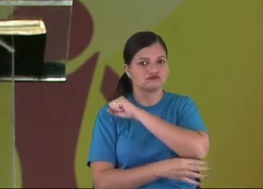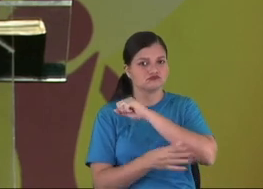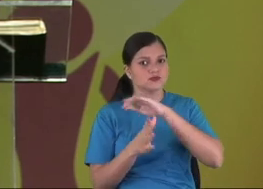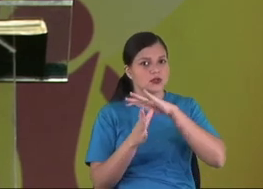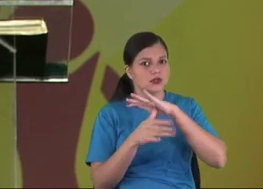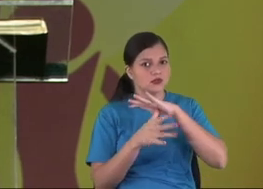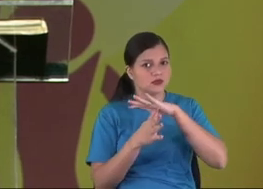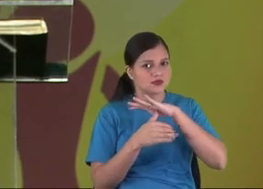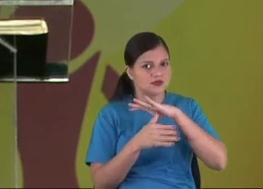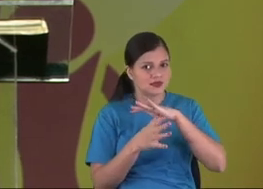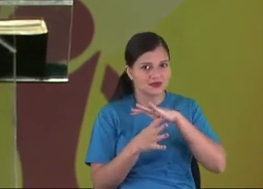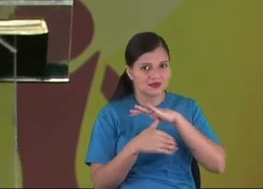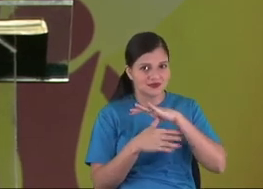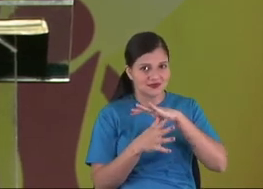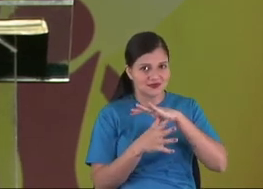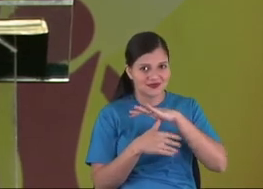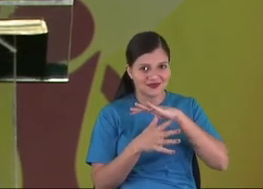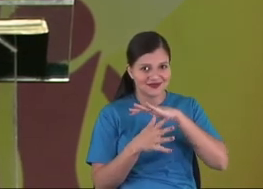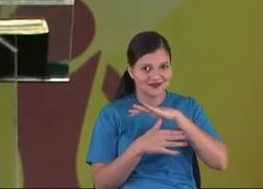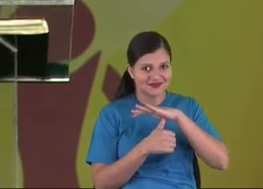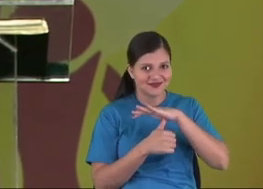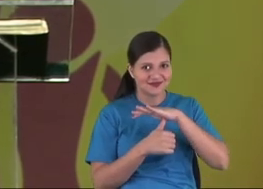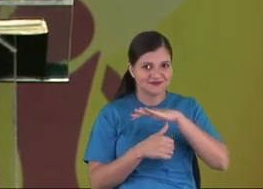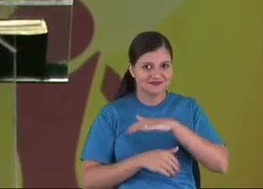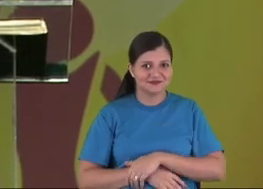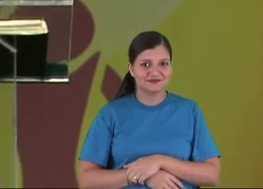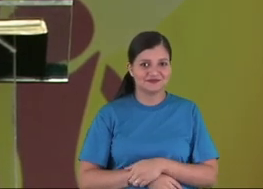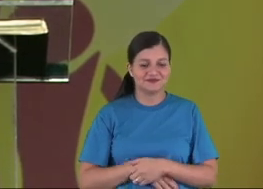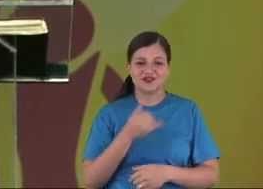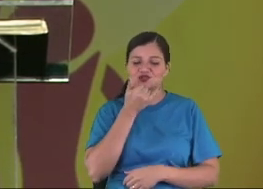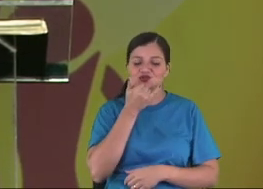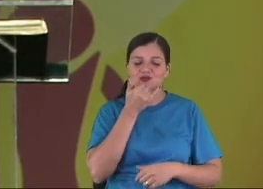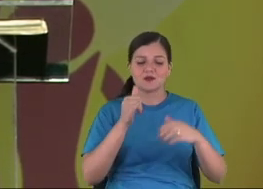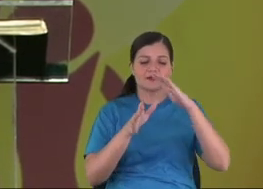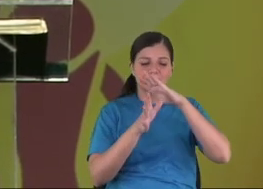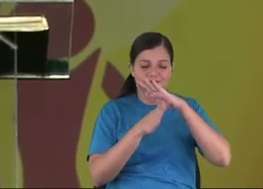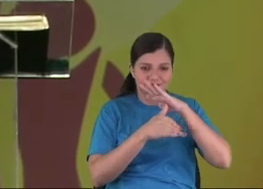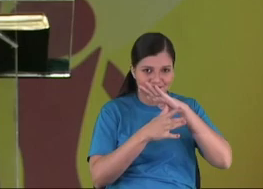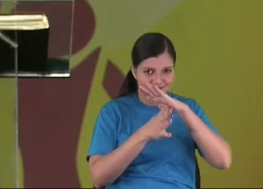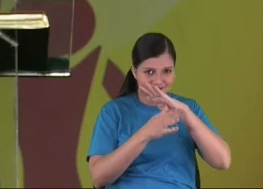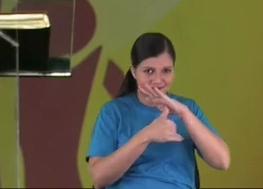Cara, quando eu li essa lista, eu digo, por isso que o Brasil está em maus lençóis.